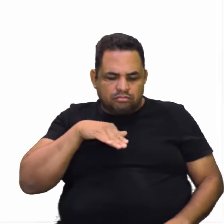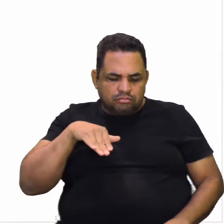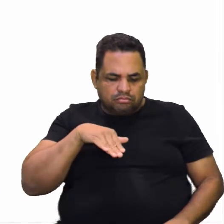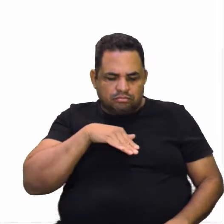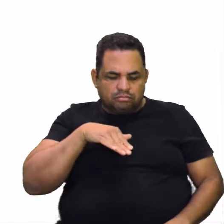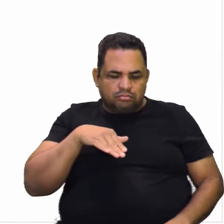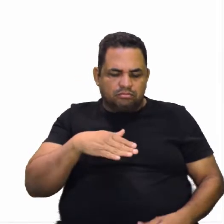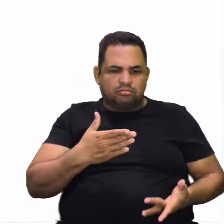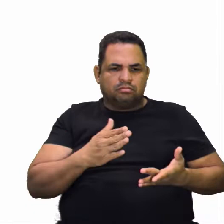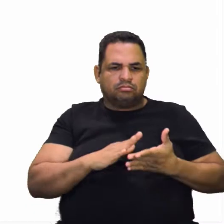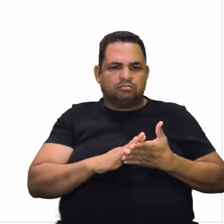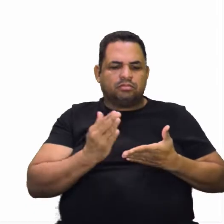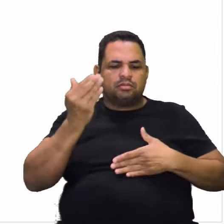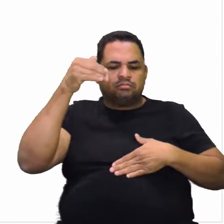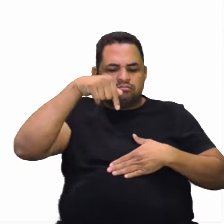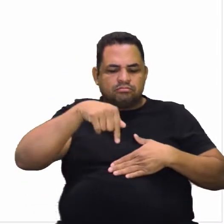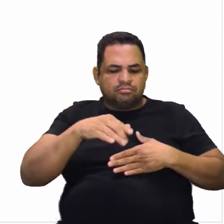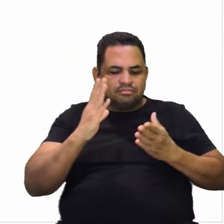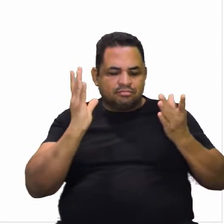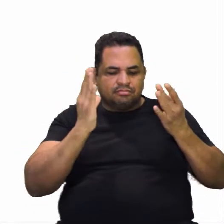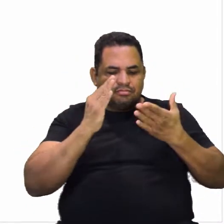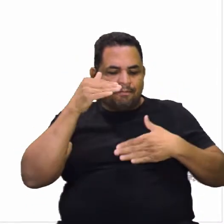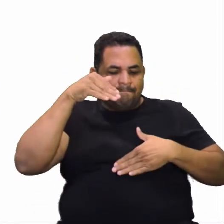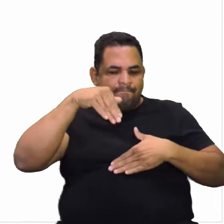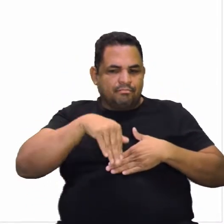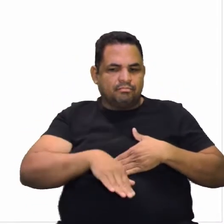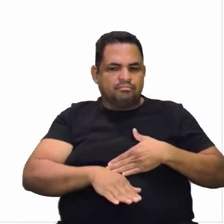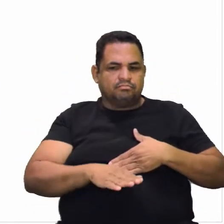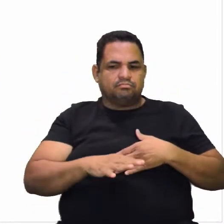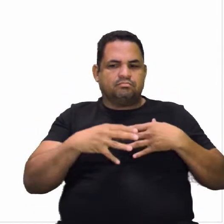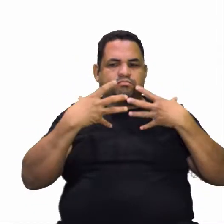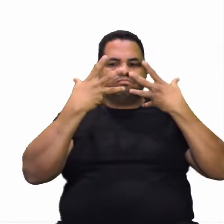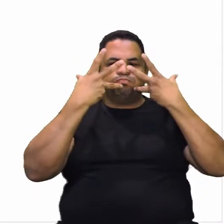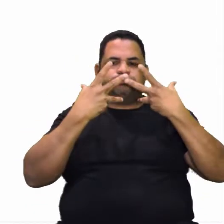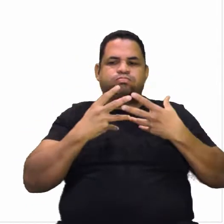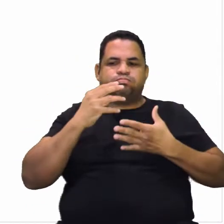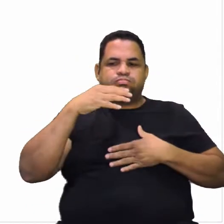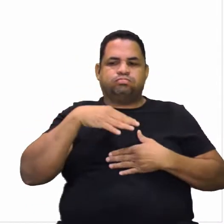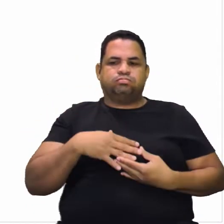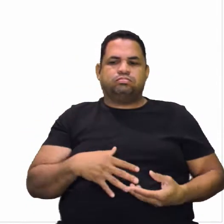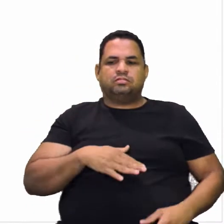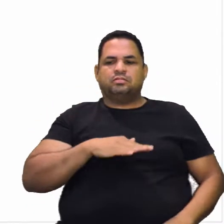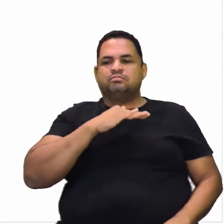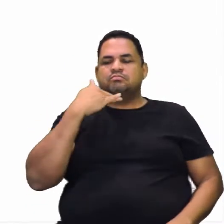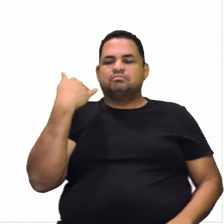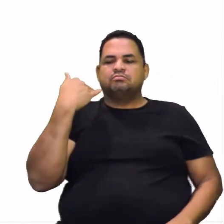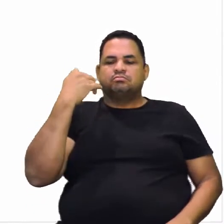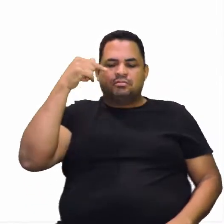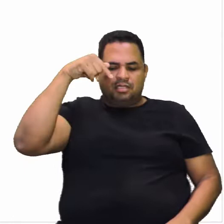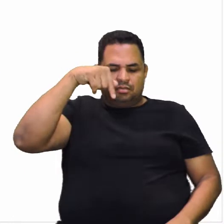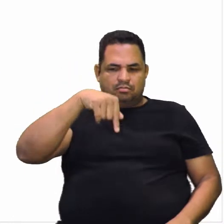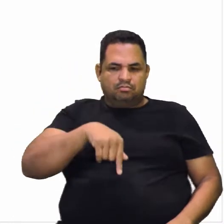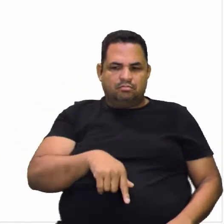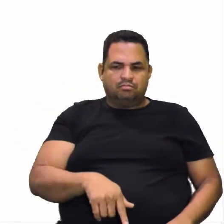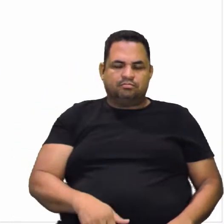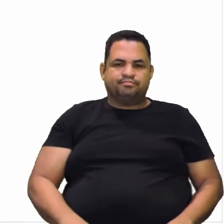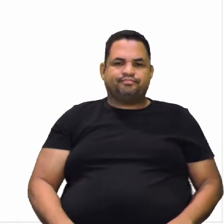que ele pulou na água e se afogou. Pulou atrás da sua própria beleza.